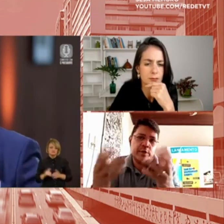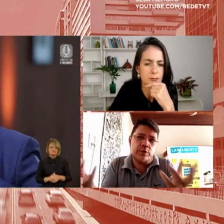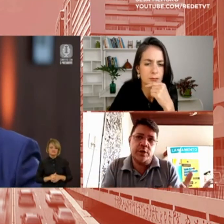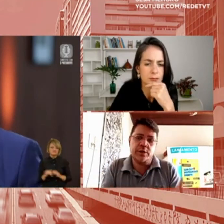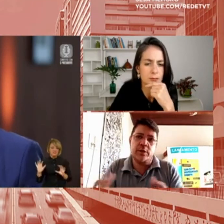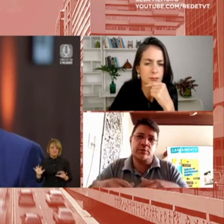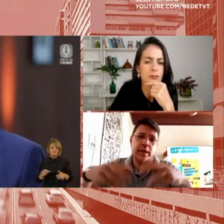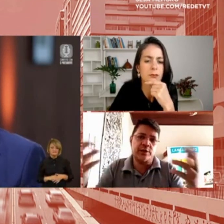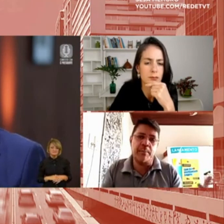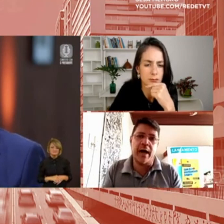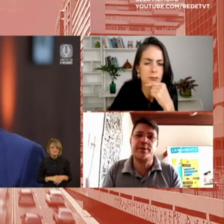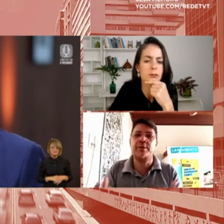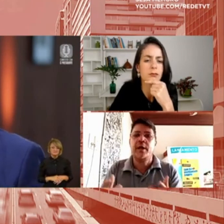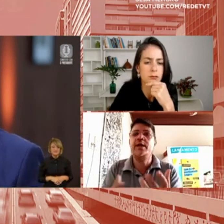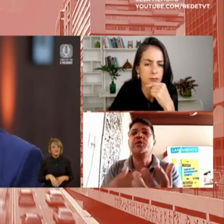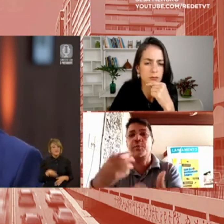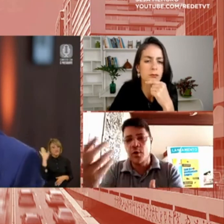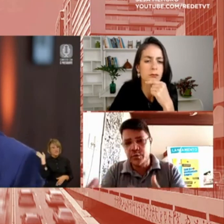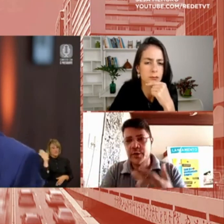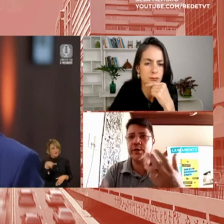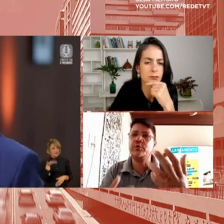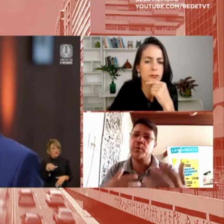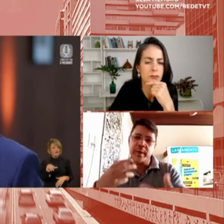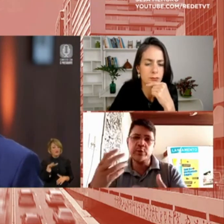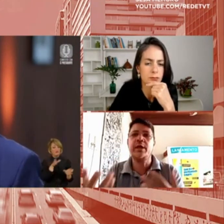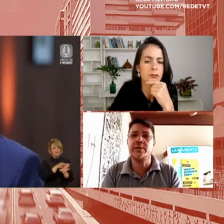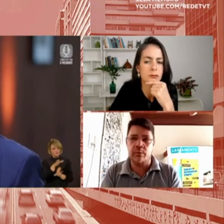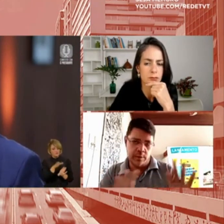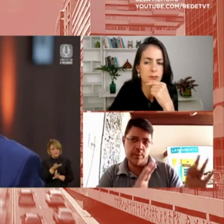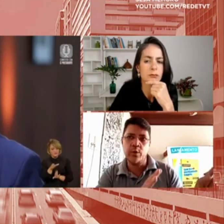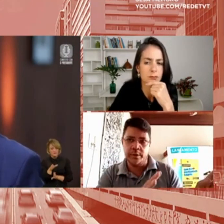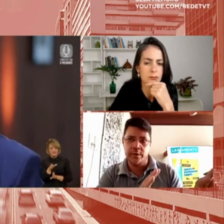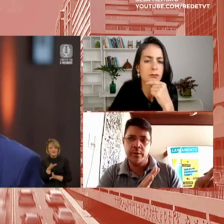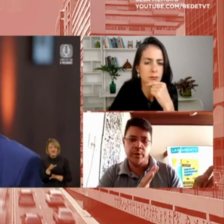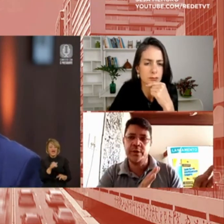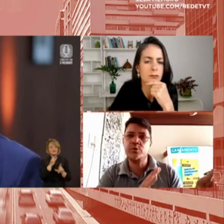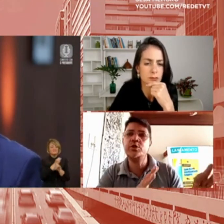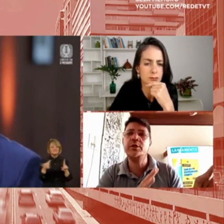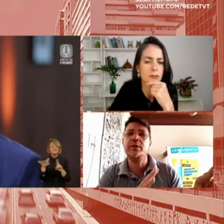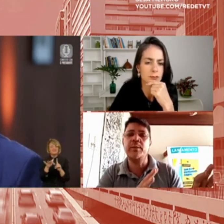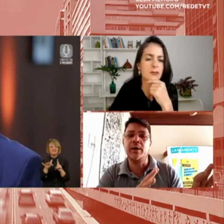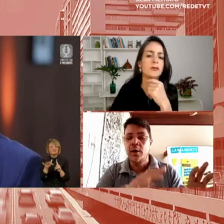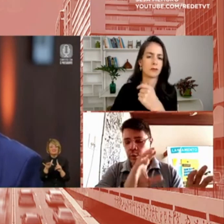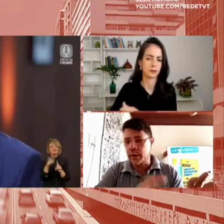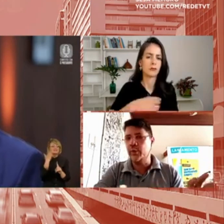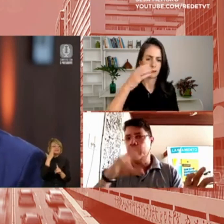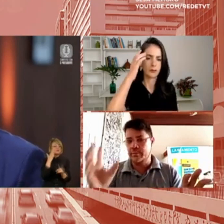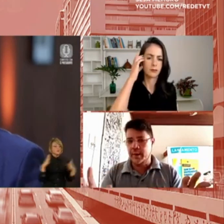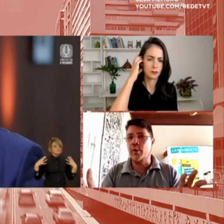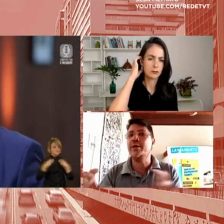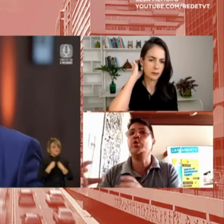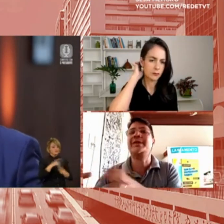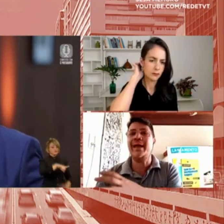passar isso na TV Justiça, os grandes debates, e expor os ministros no momento de tensão. Isso é uma coisa. Pode ser discutida também.